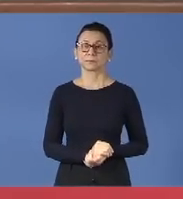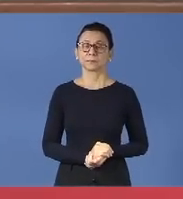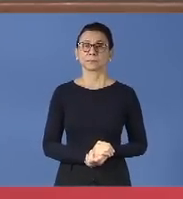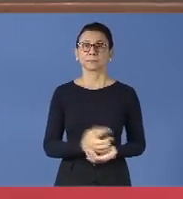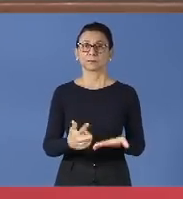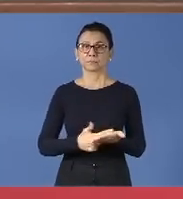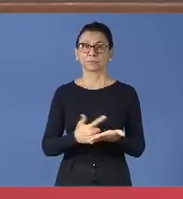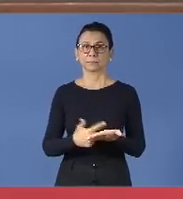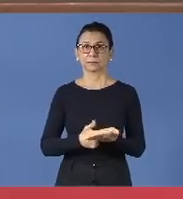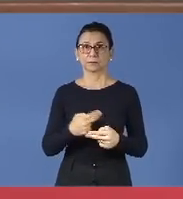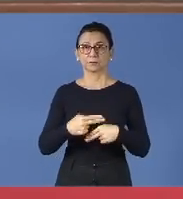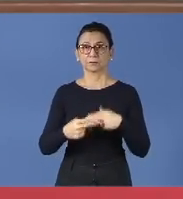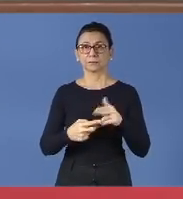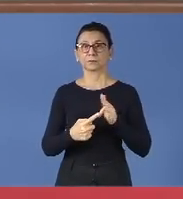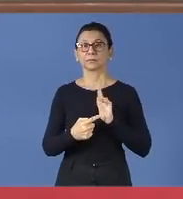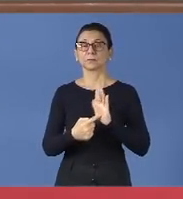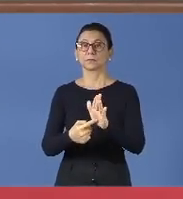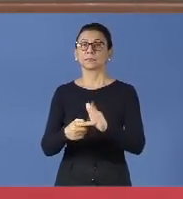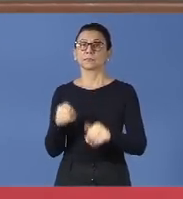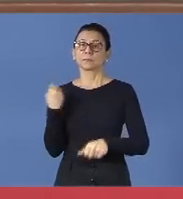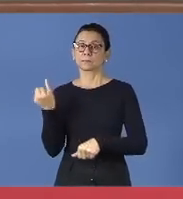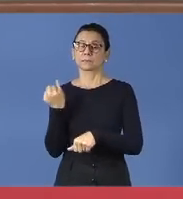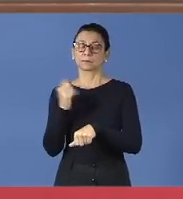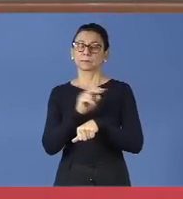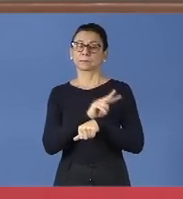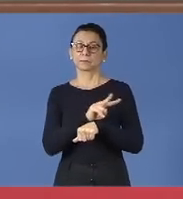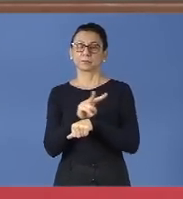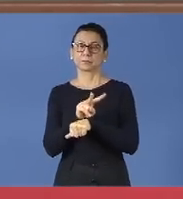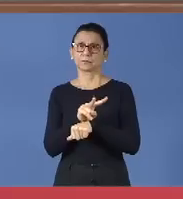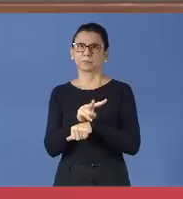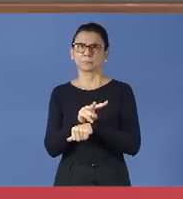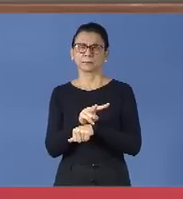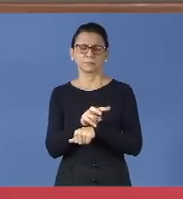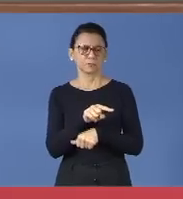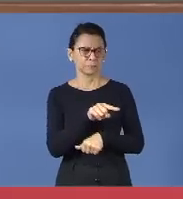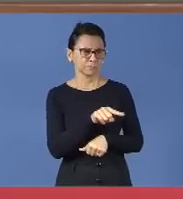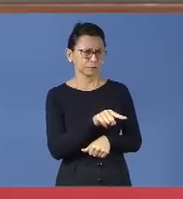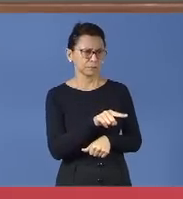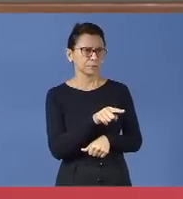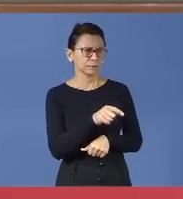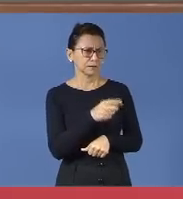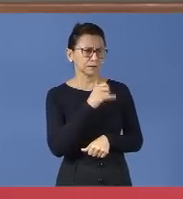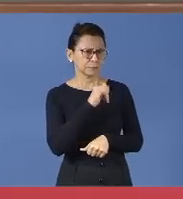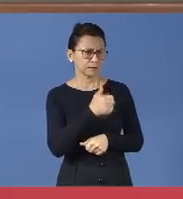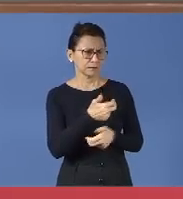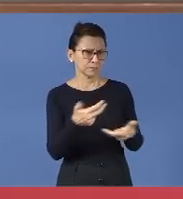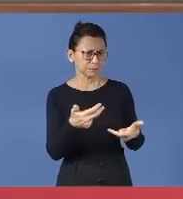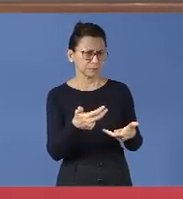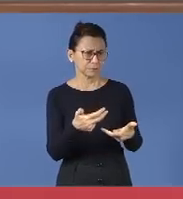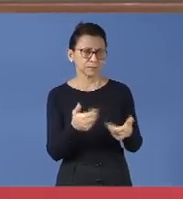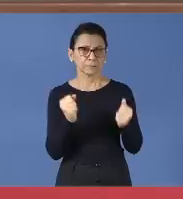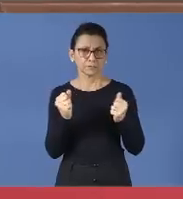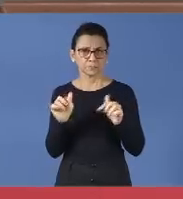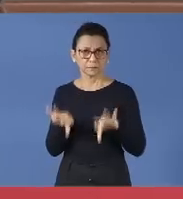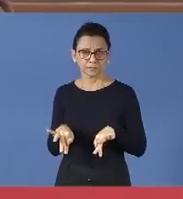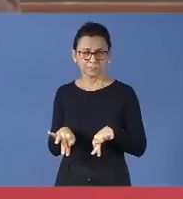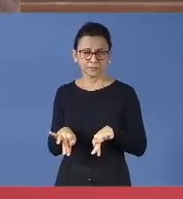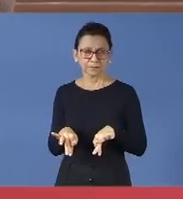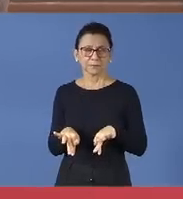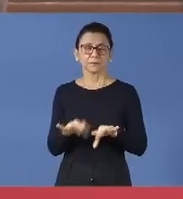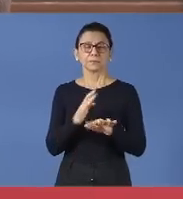vigilância. De nossa parte, não sei se tem mais alguma palavra, Gilson, para encerrar. Então,